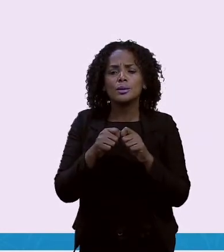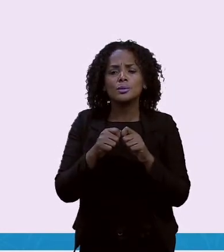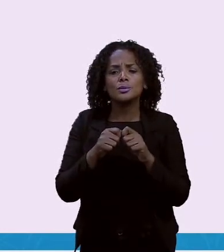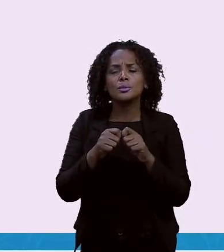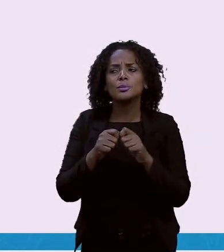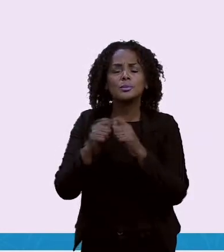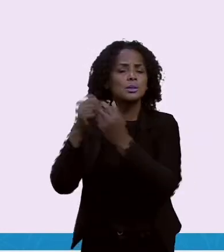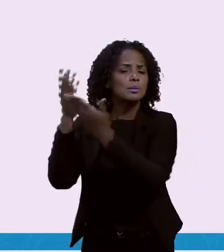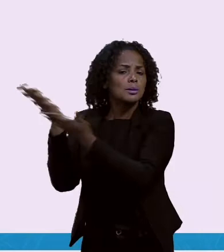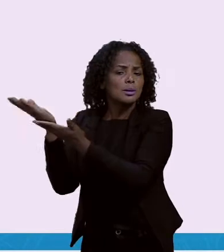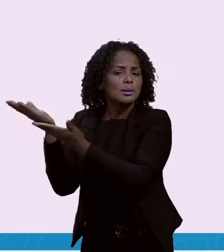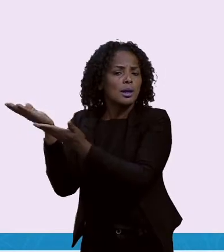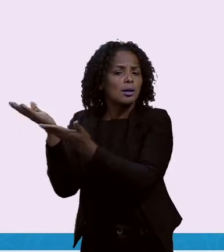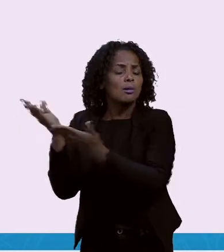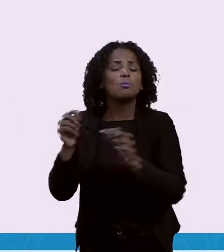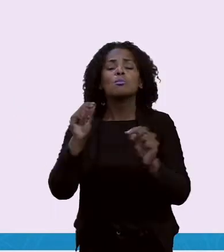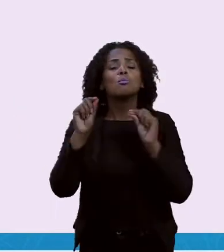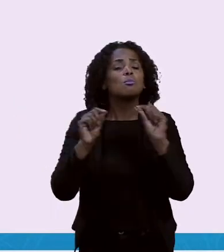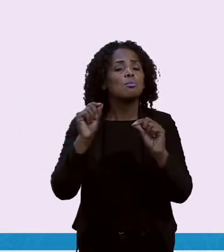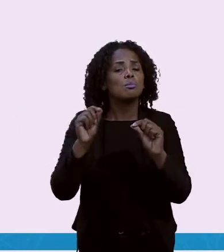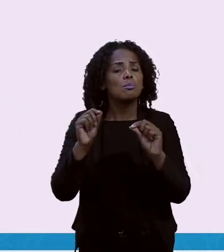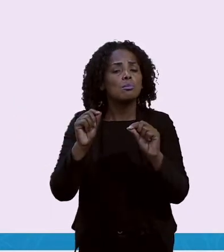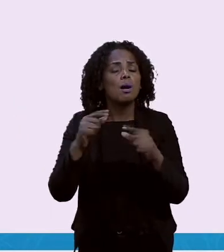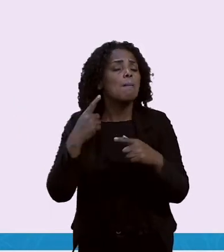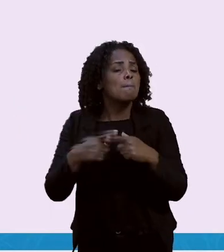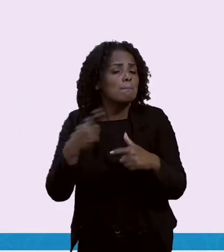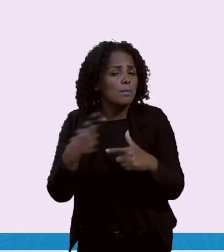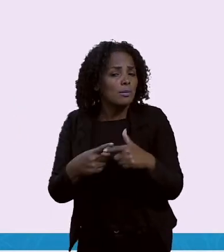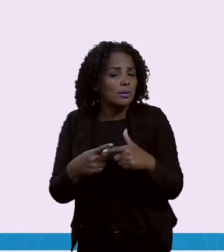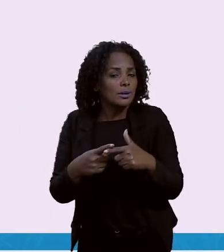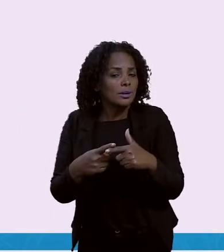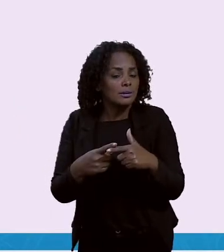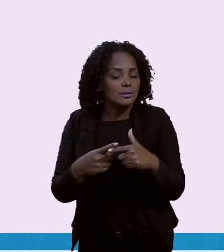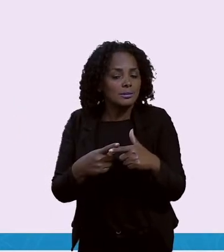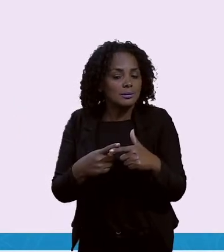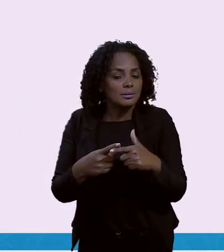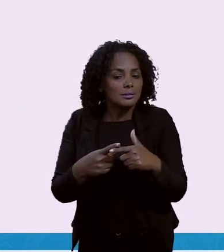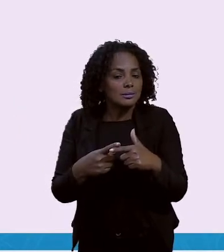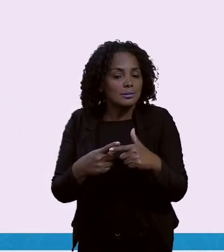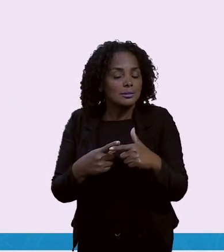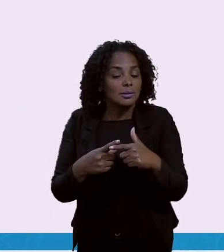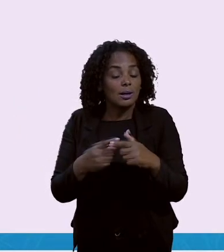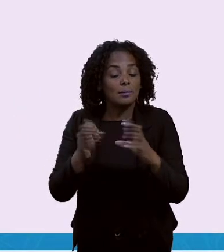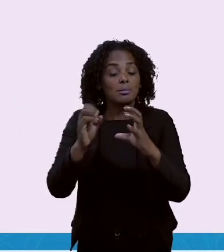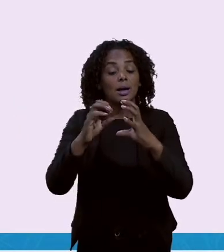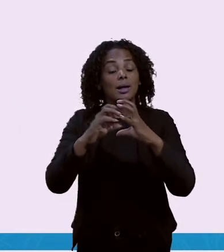material? Vamos observar as características da borracha.